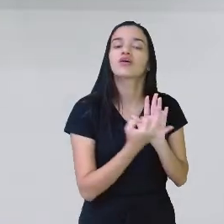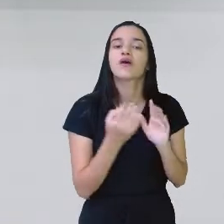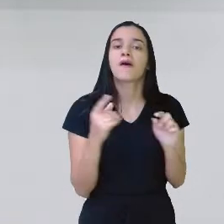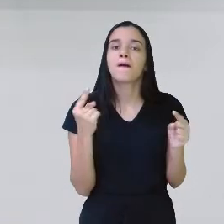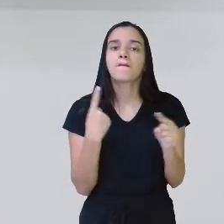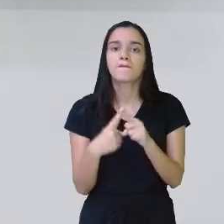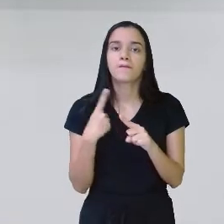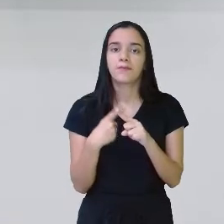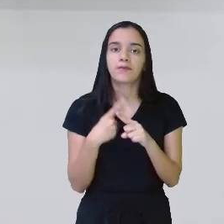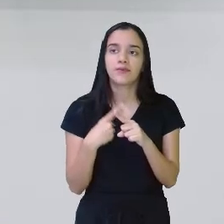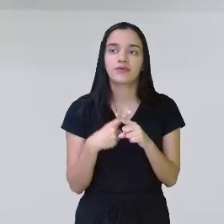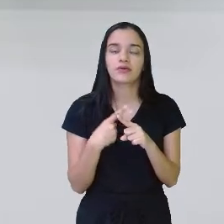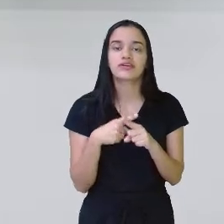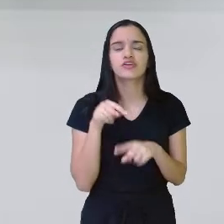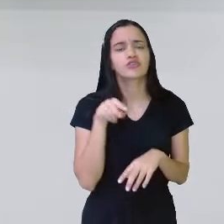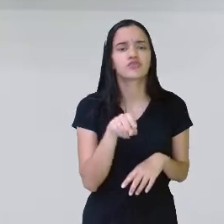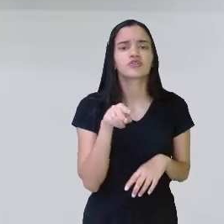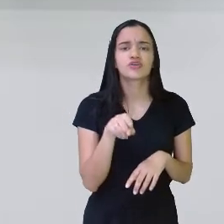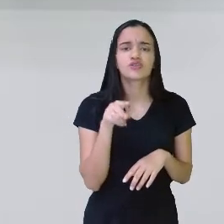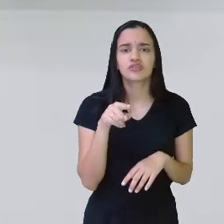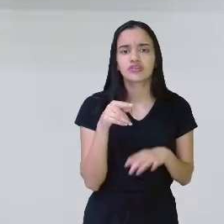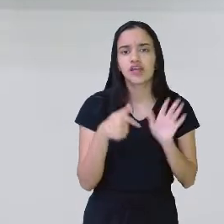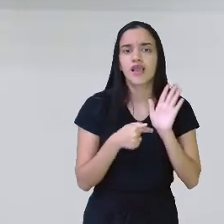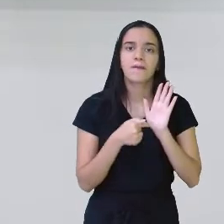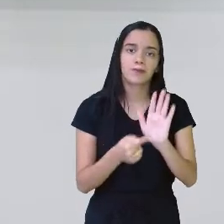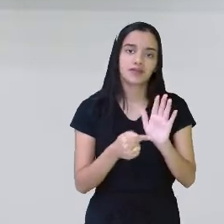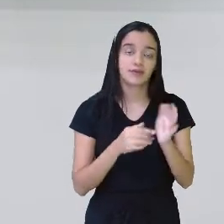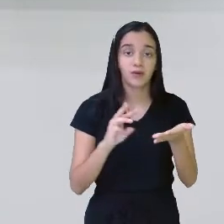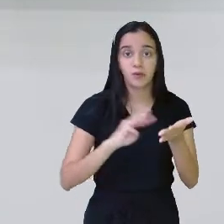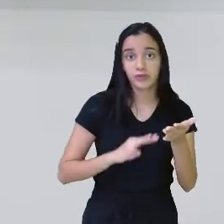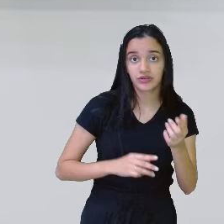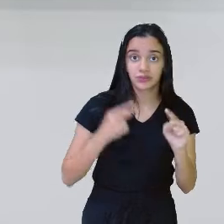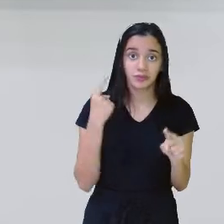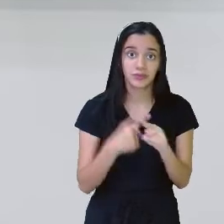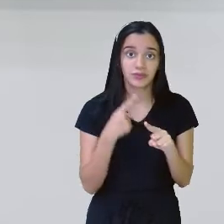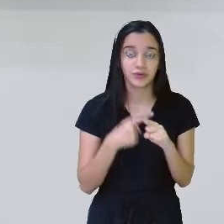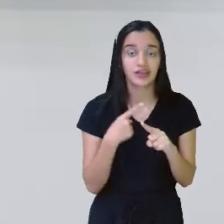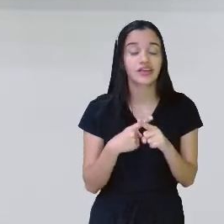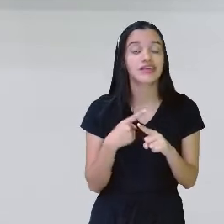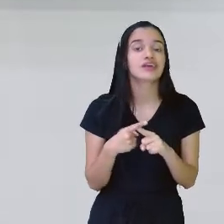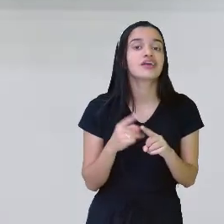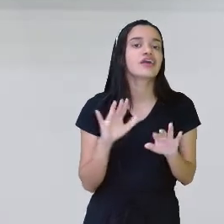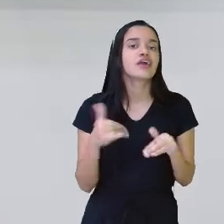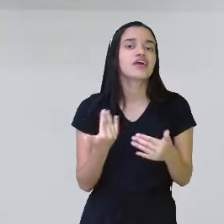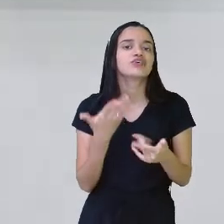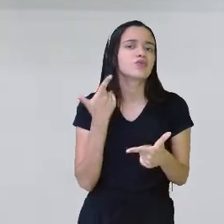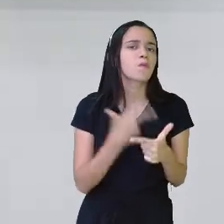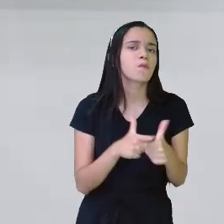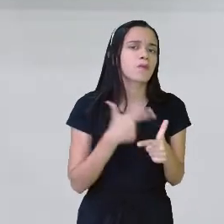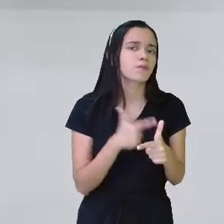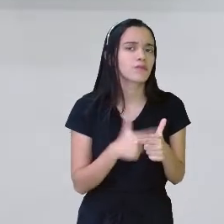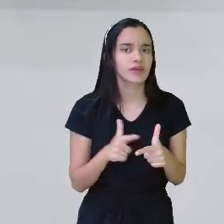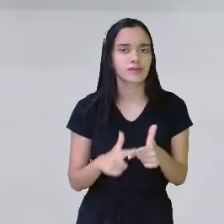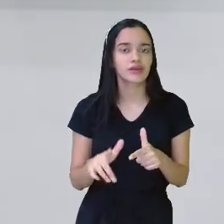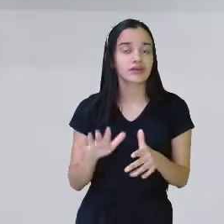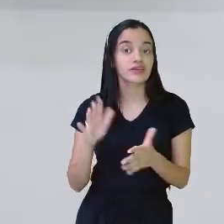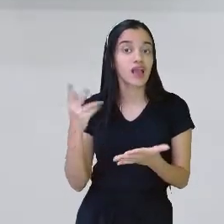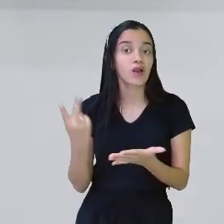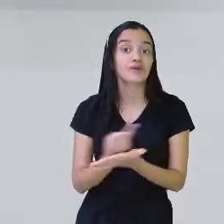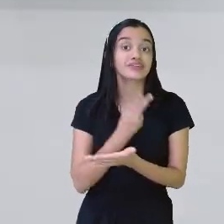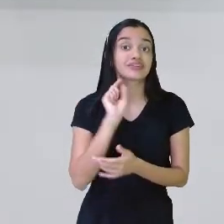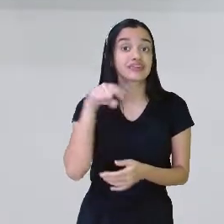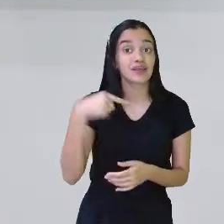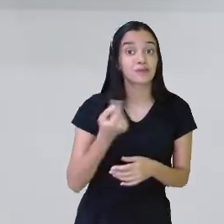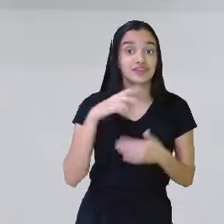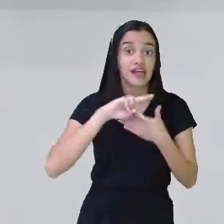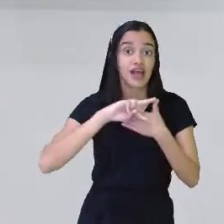nesse modelo você apresenta os motivos, os porquês e as razões de um determinado problema acontecer, e em seguida